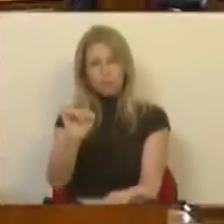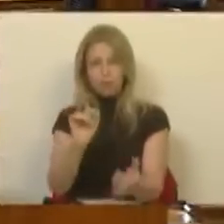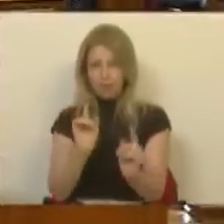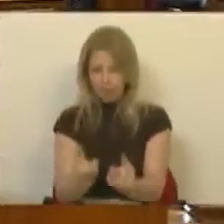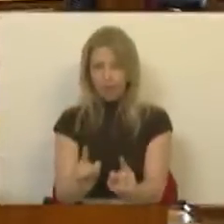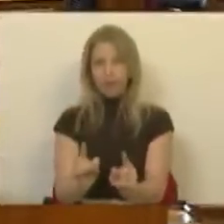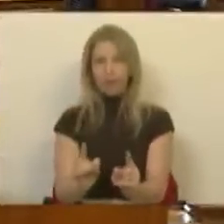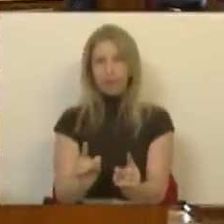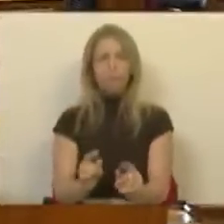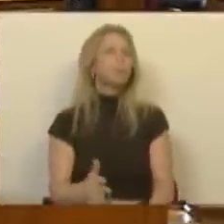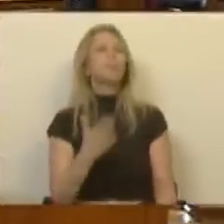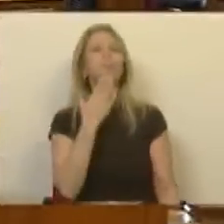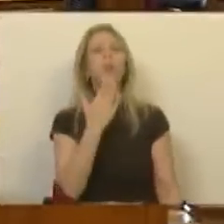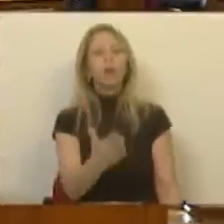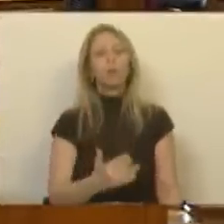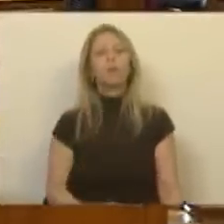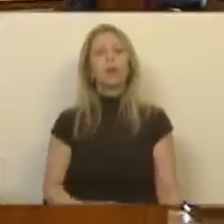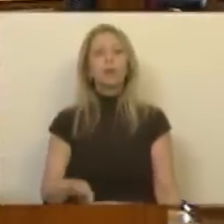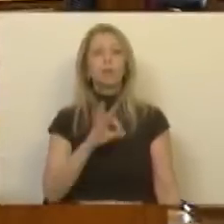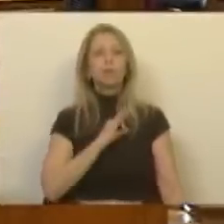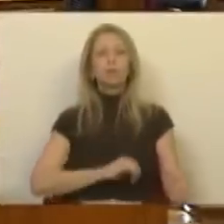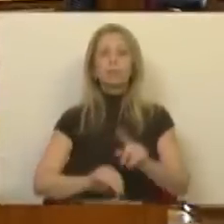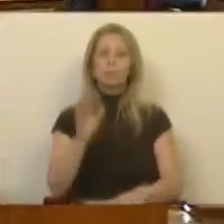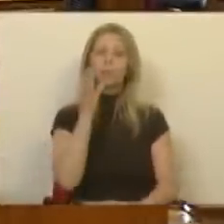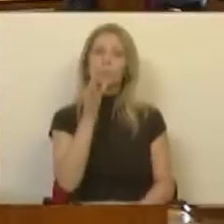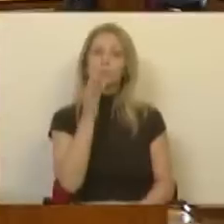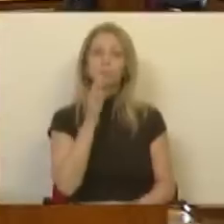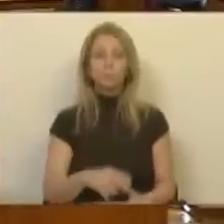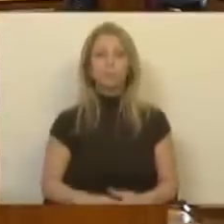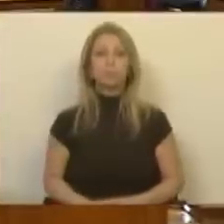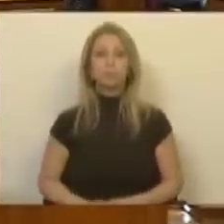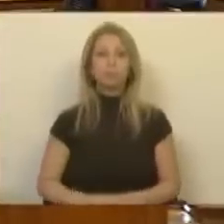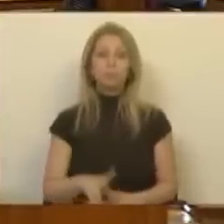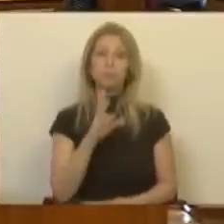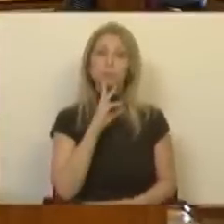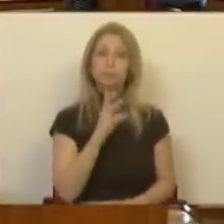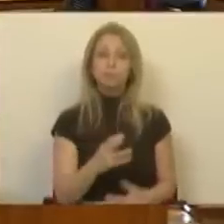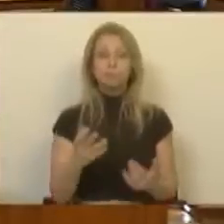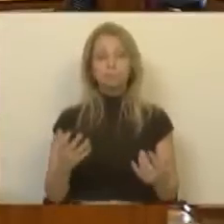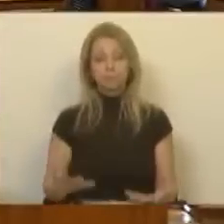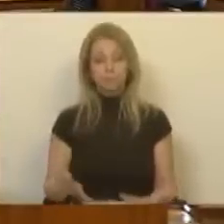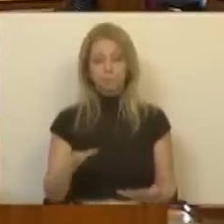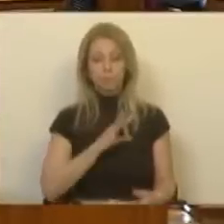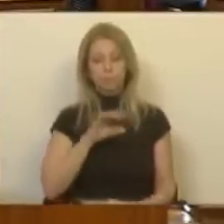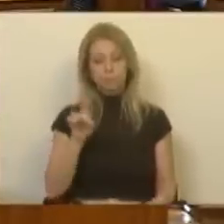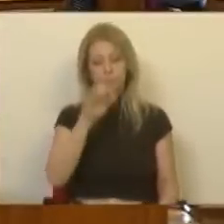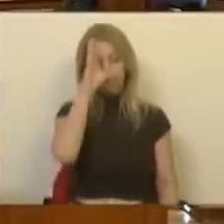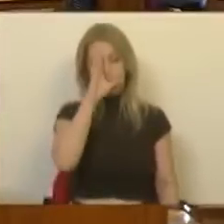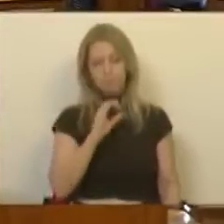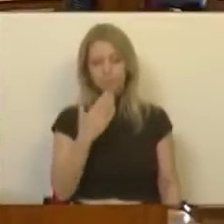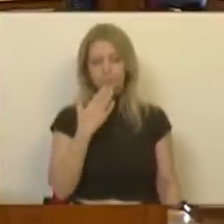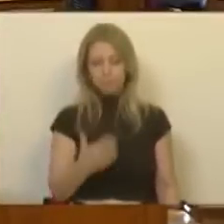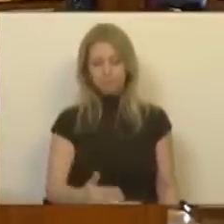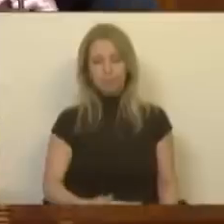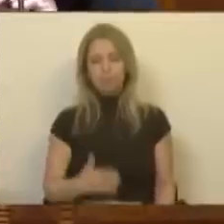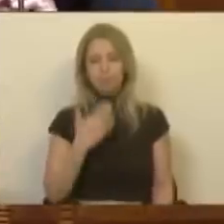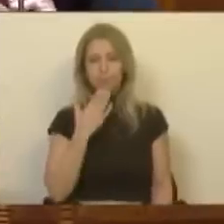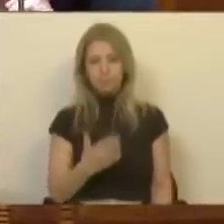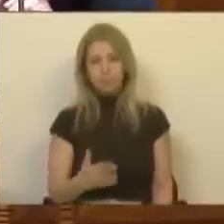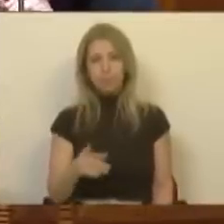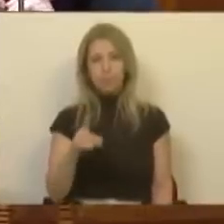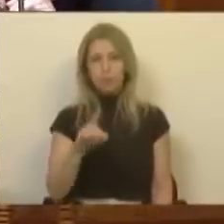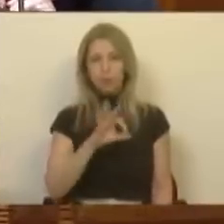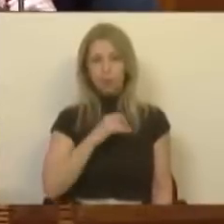muito obrigada senhor Deputado para responder tem a palavra ao senhor primeiro ministro obrigado